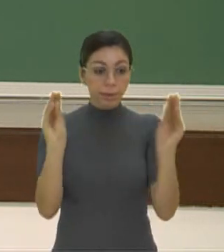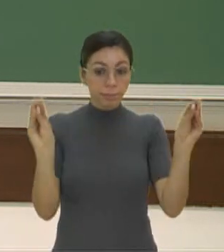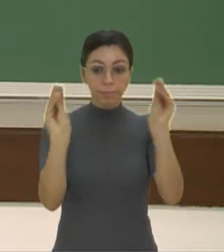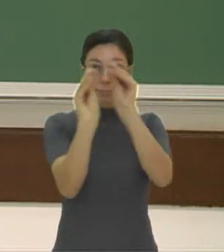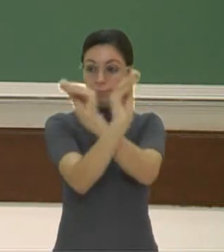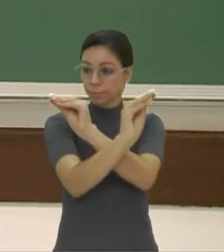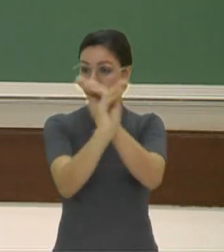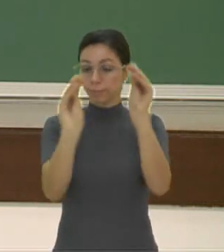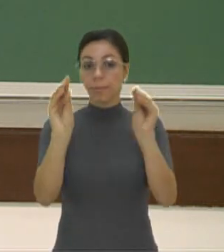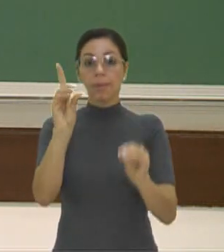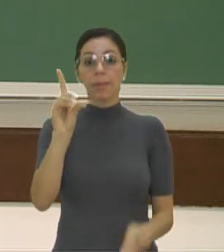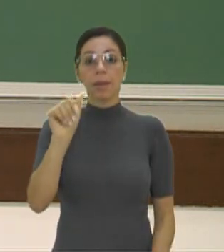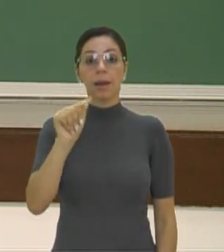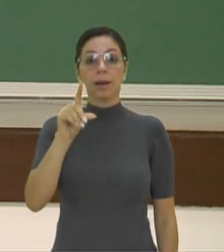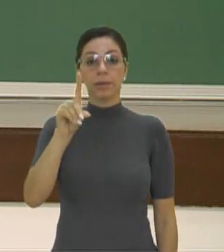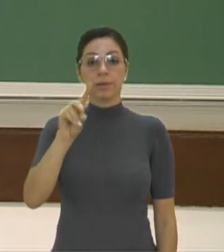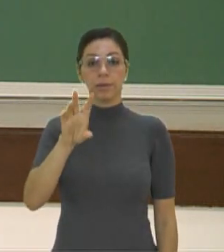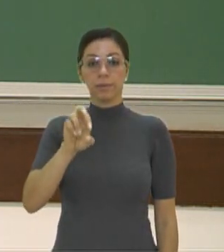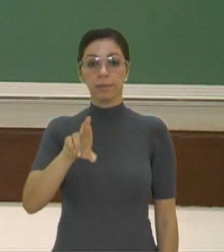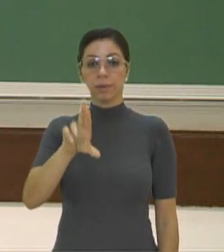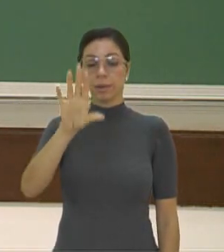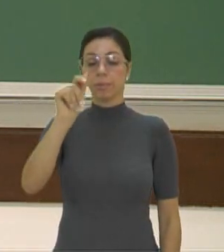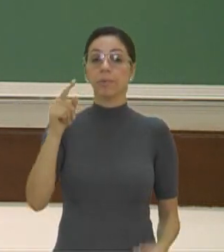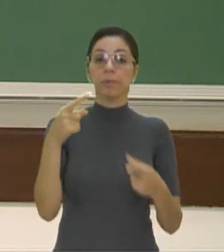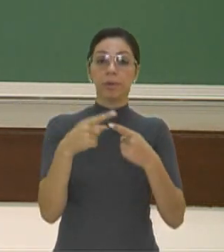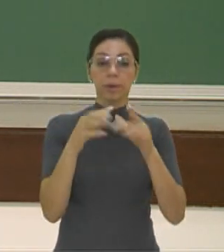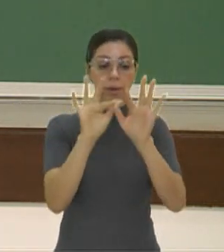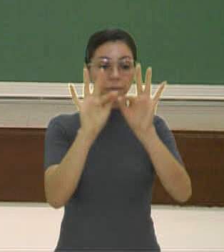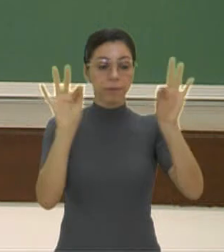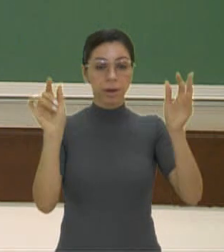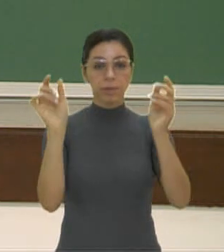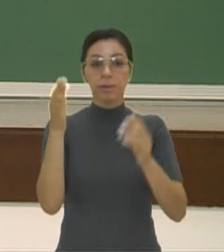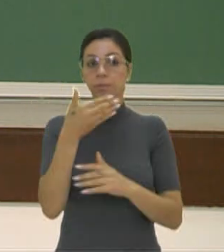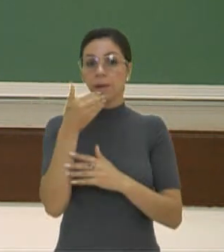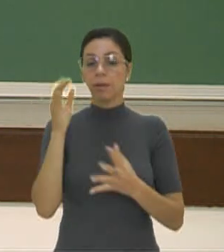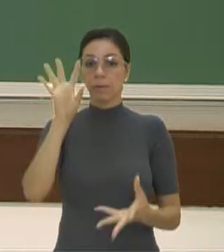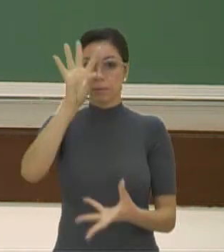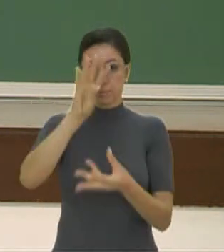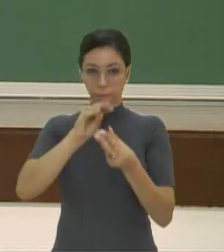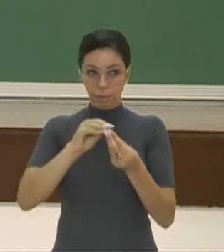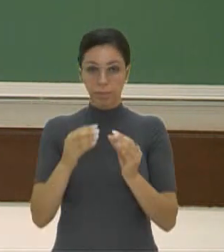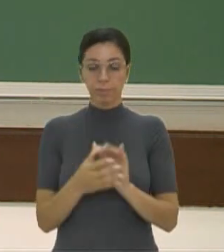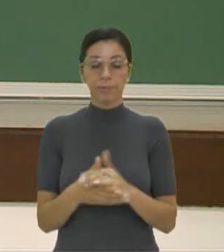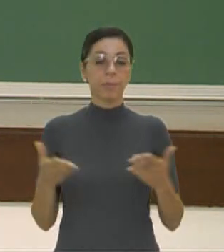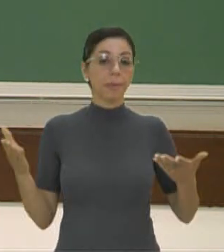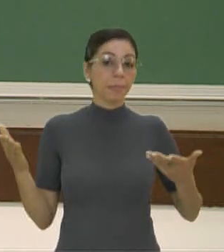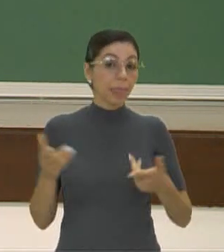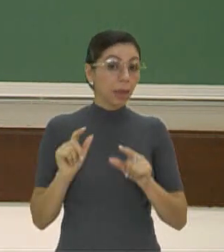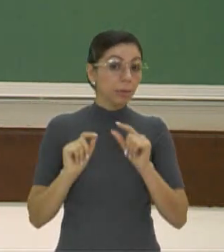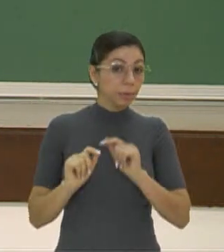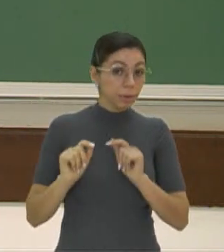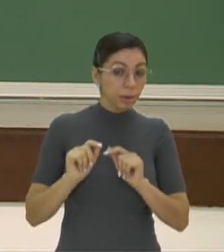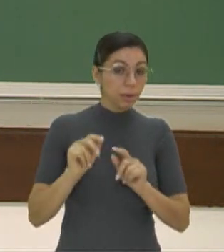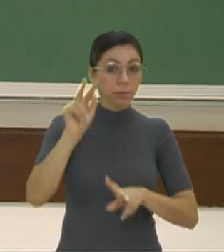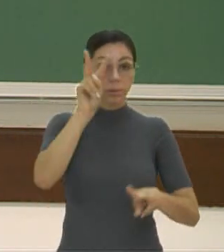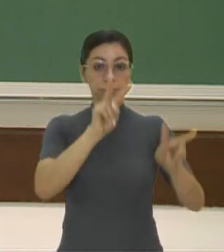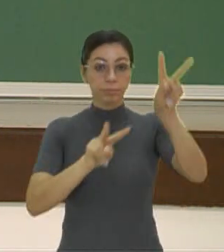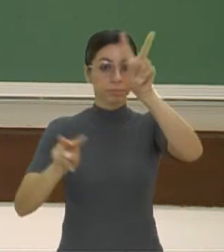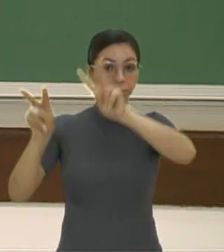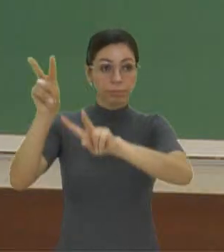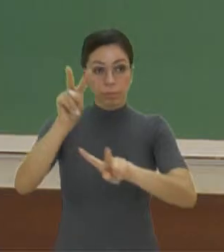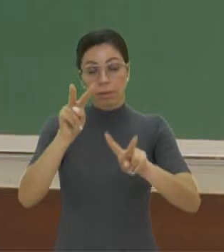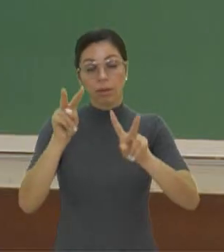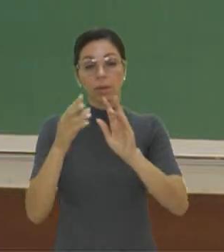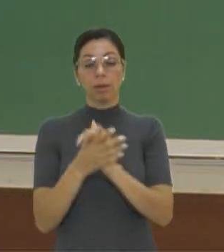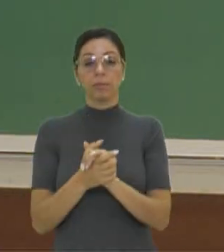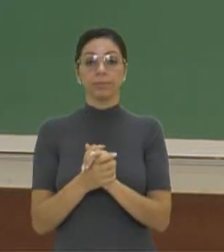frase tenha uma melhor compreensão, ok? Agora, eu quero que vocês observem aqui, e nós vamos